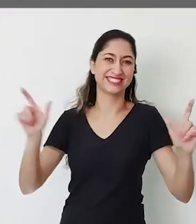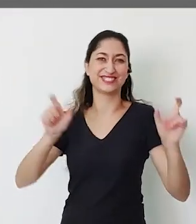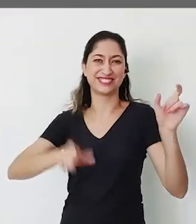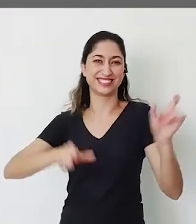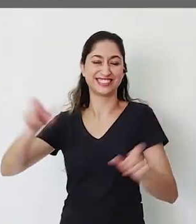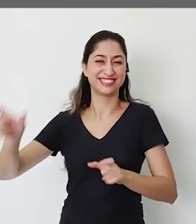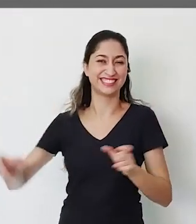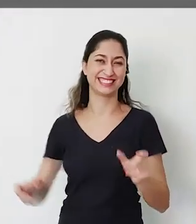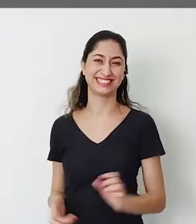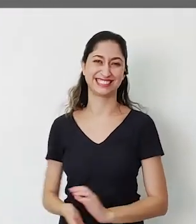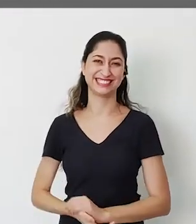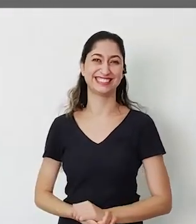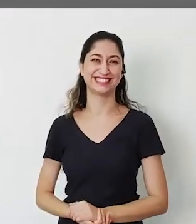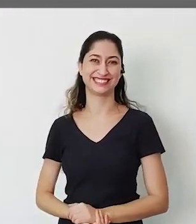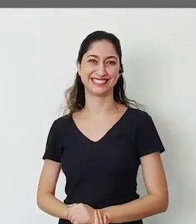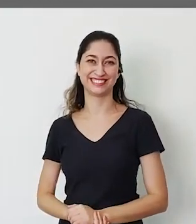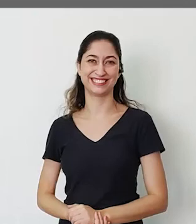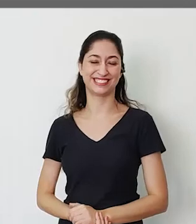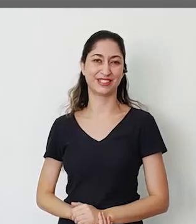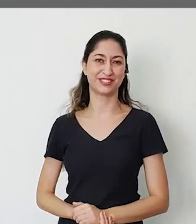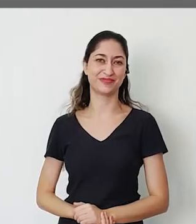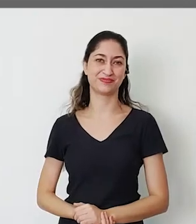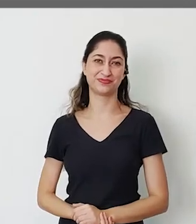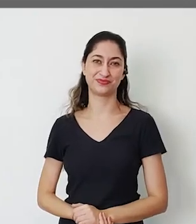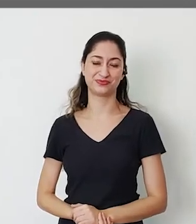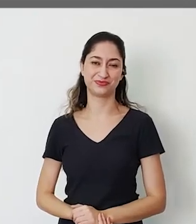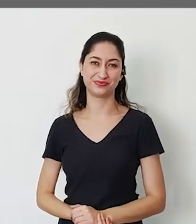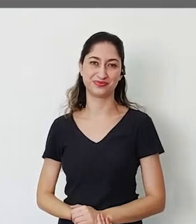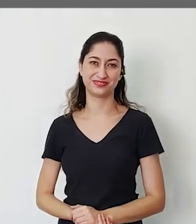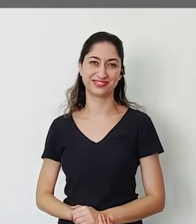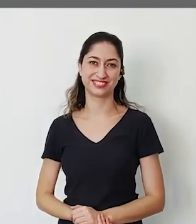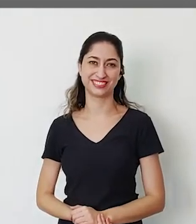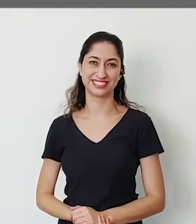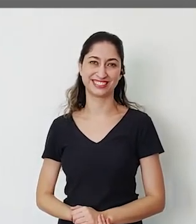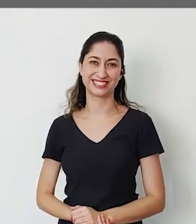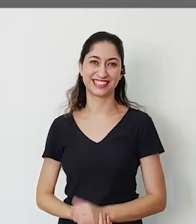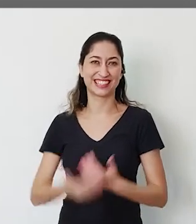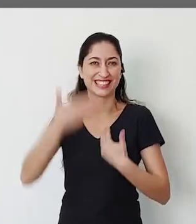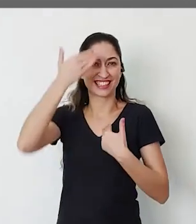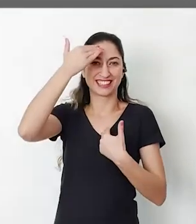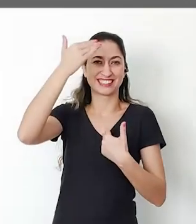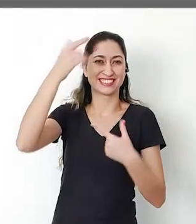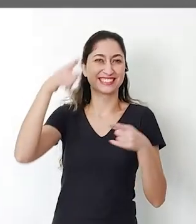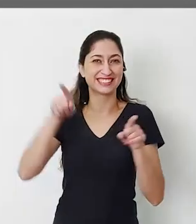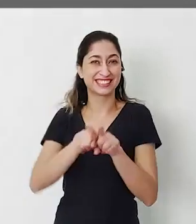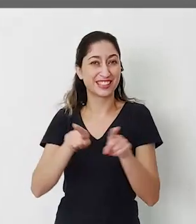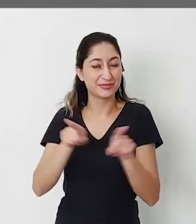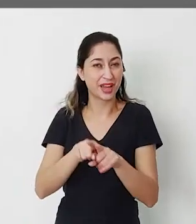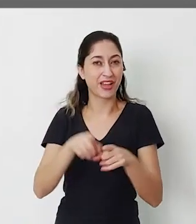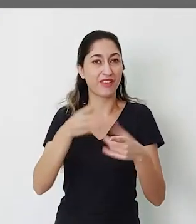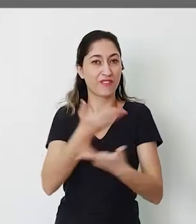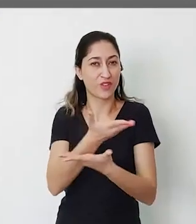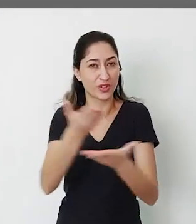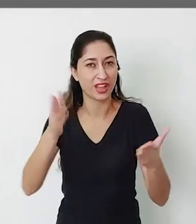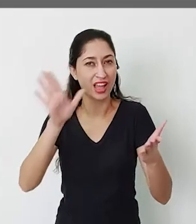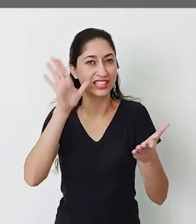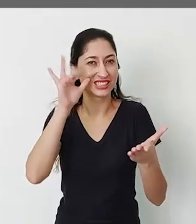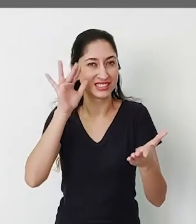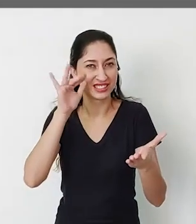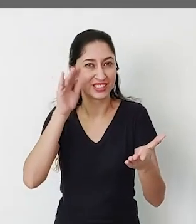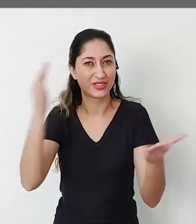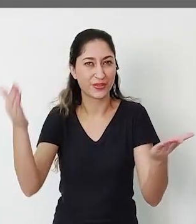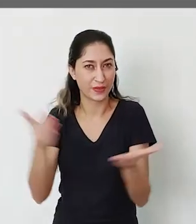uma periferia e outra, fazendo a cultura, a gente conheceu o Manifesto Hip Hop, e a partir do Manifesto Hip Hop também surgiu o Hip Hop